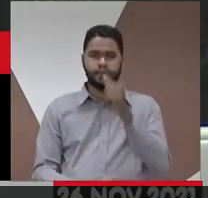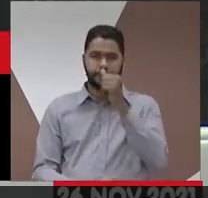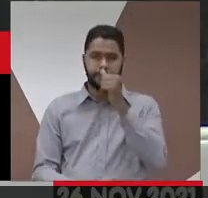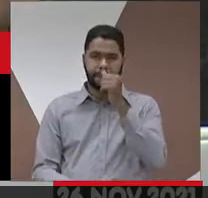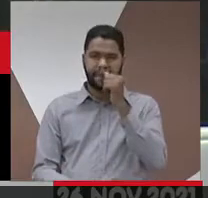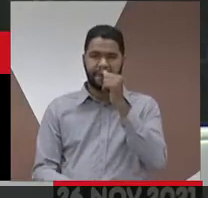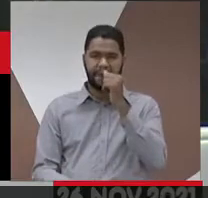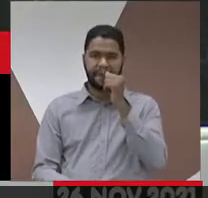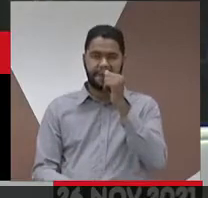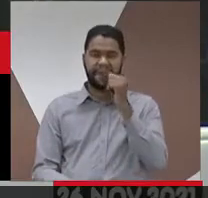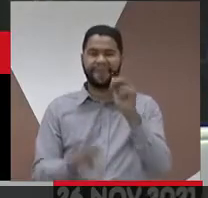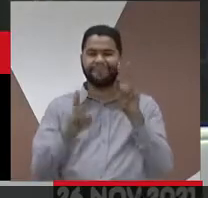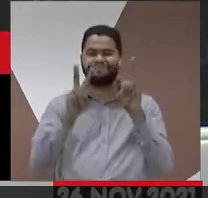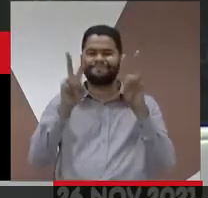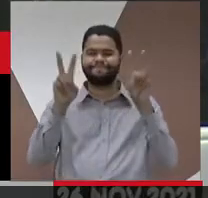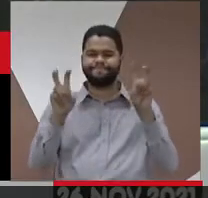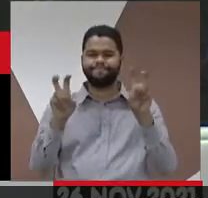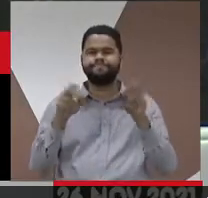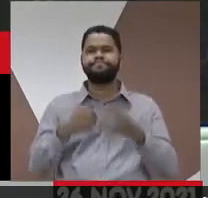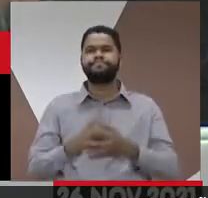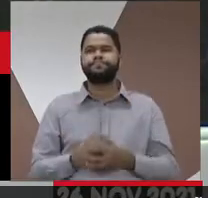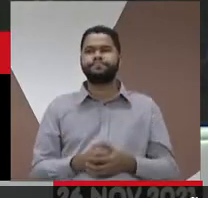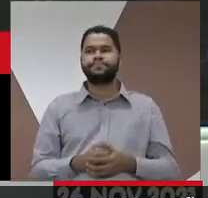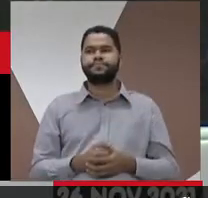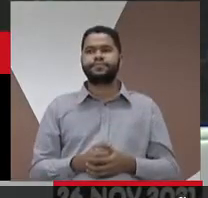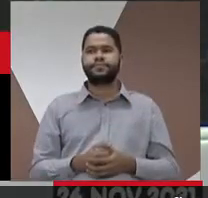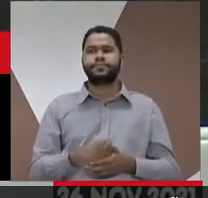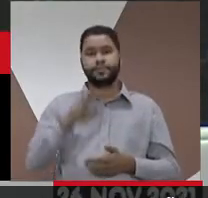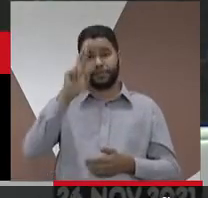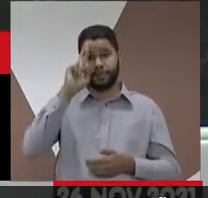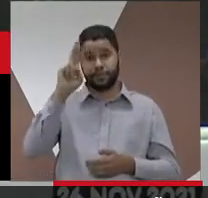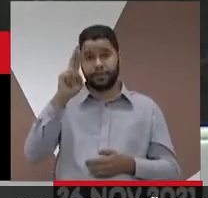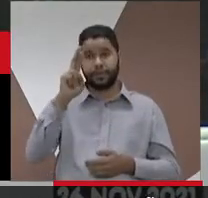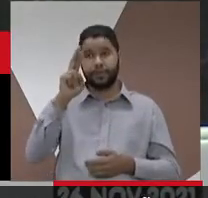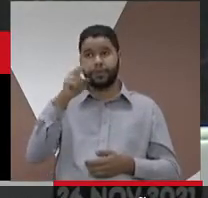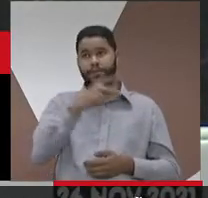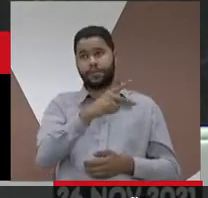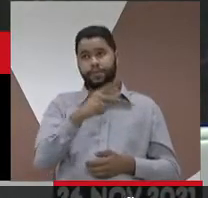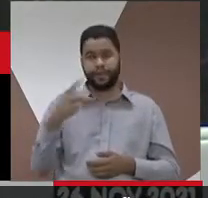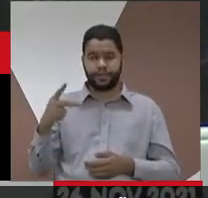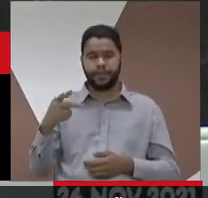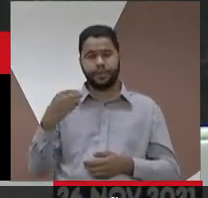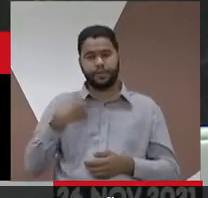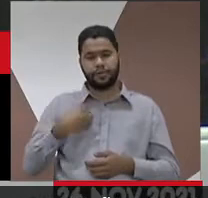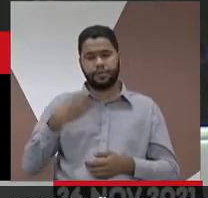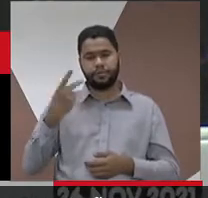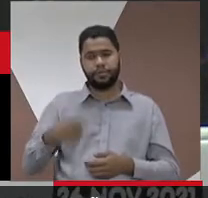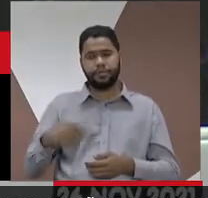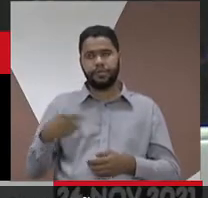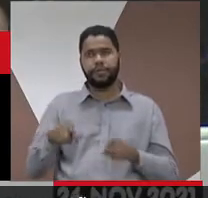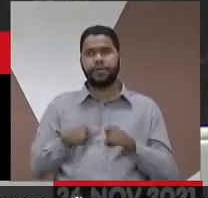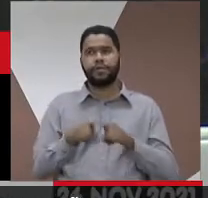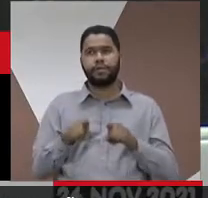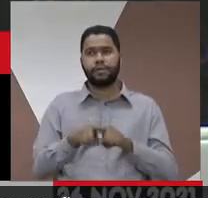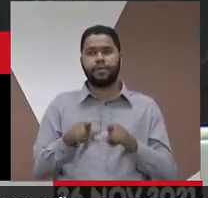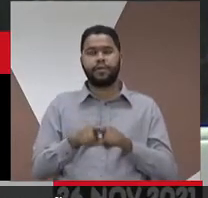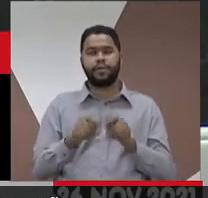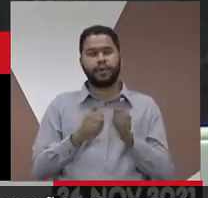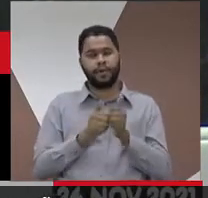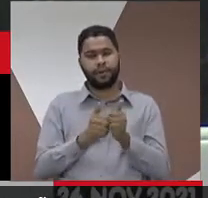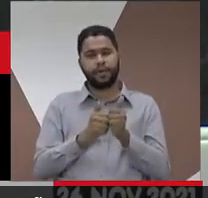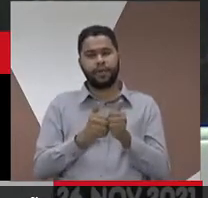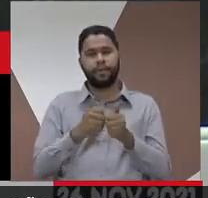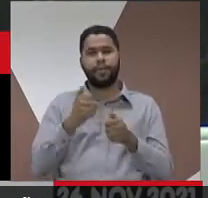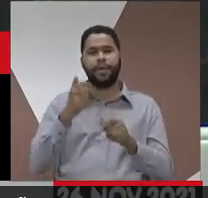Esse tema, e senhores presentes, Frei Gilvander aqui presente, também é uma alegria, tenho acompanhado suas